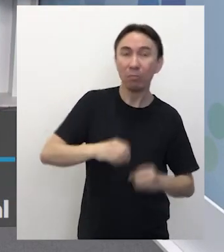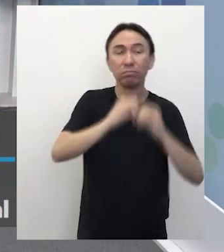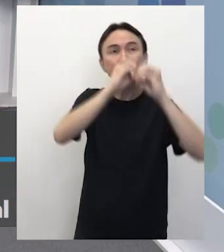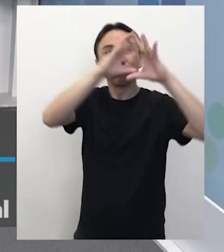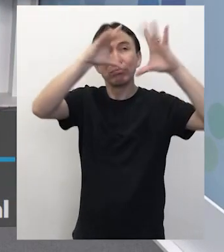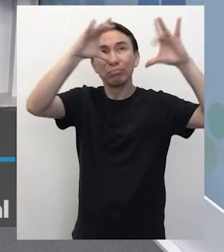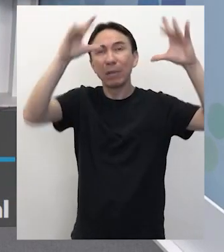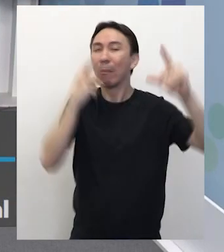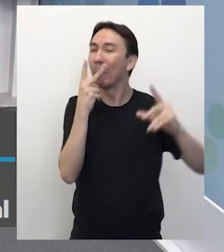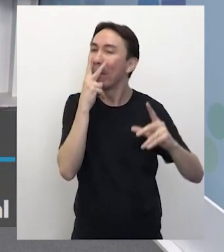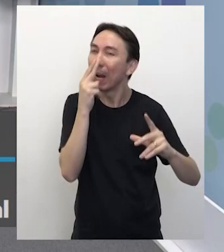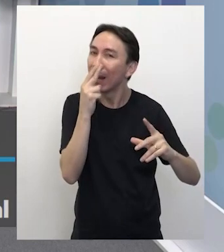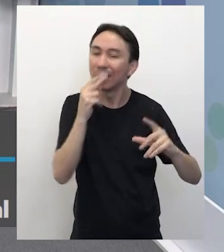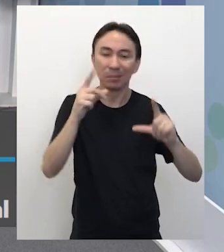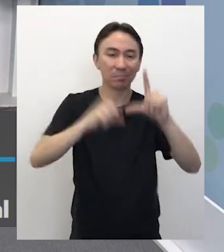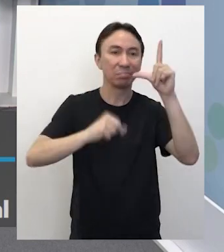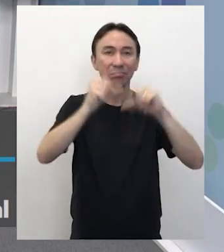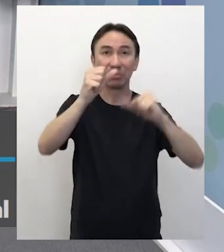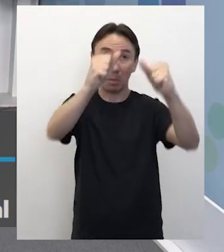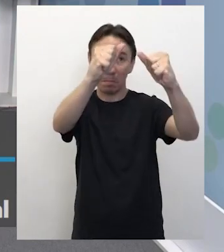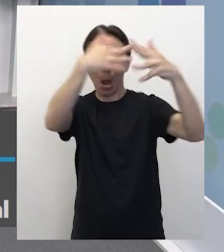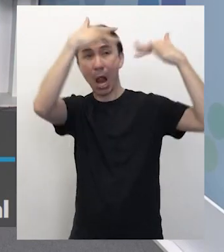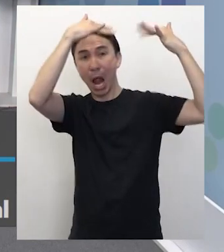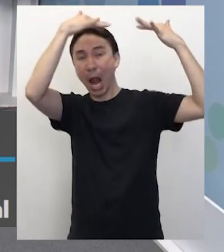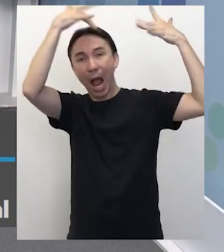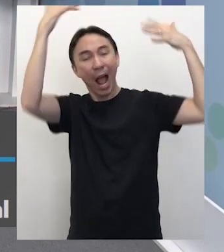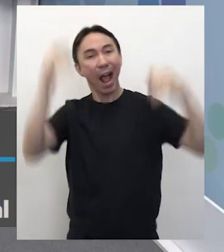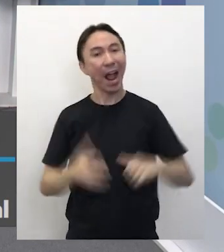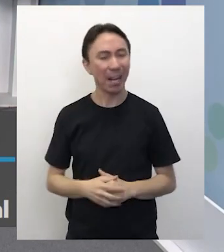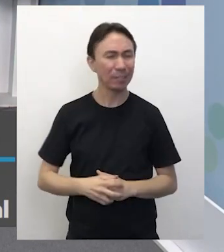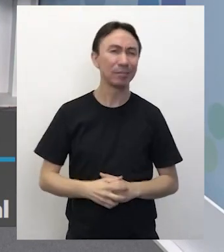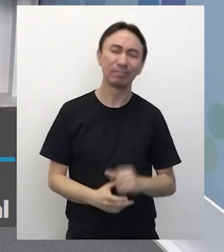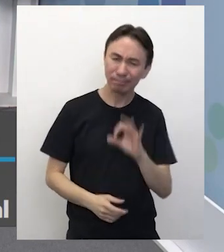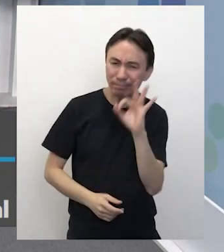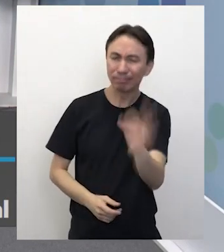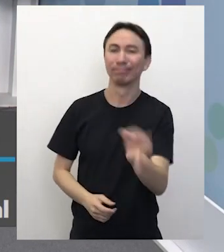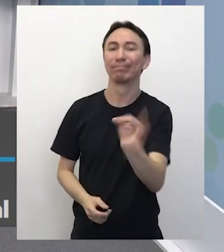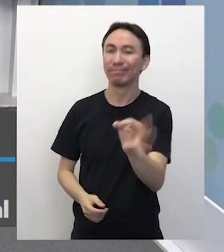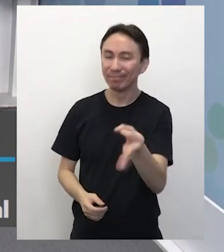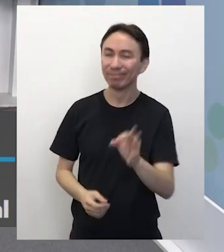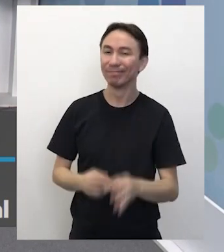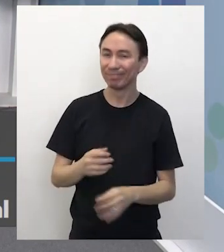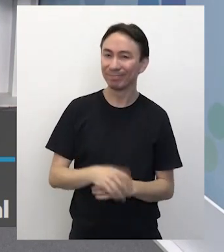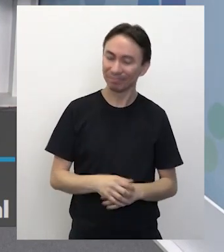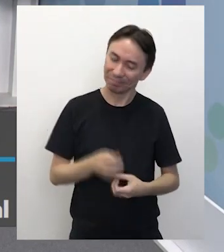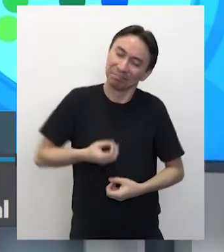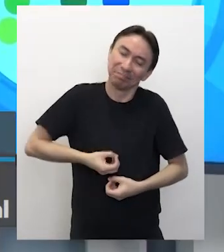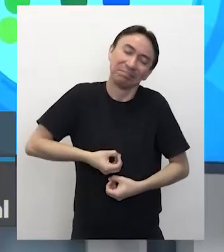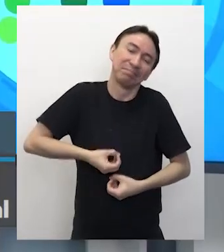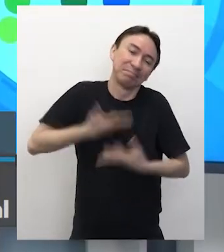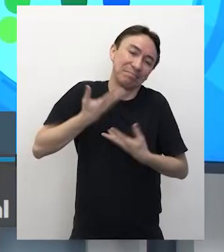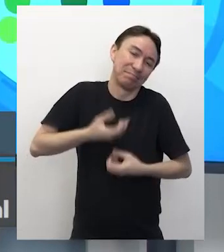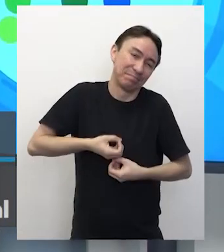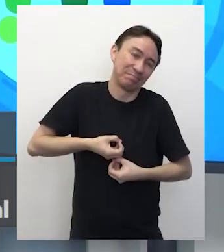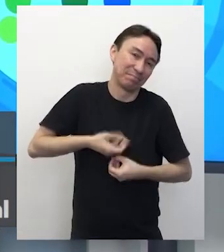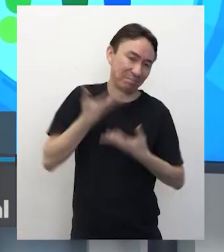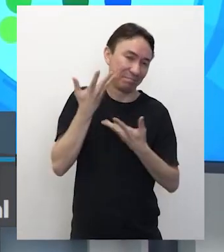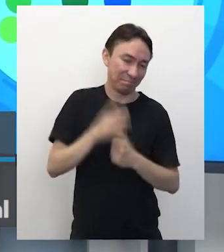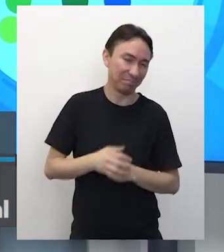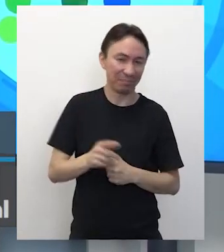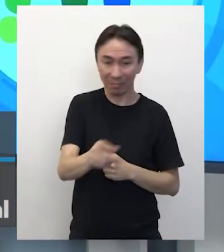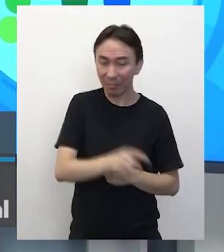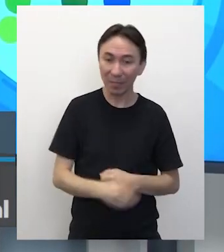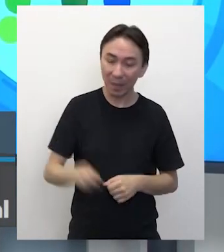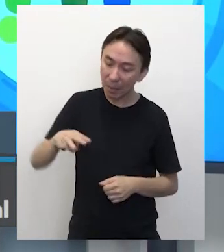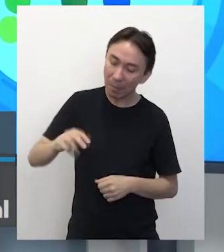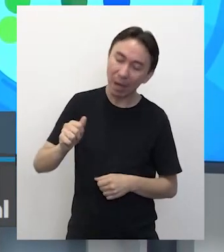é sempre poético. Muito legal. Olha, de fato, né, o Manuel de Barros, ele não está falando assim do